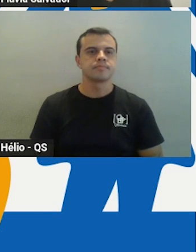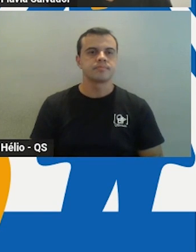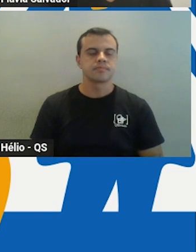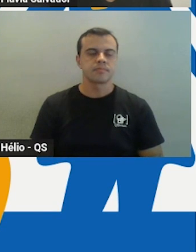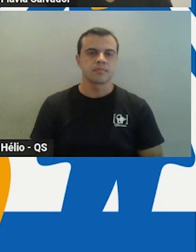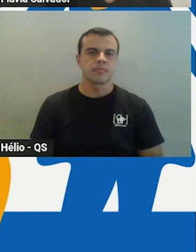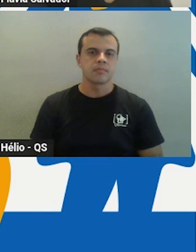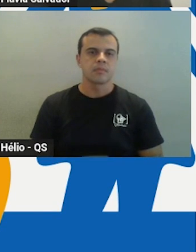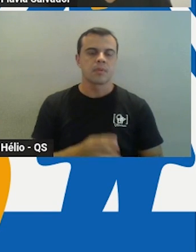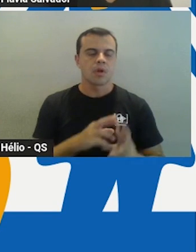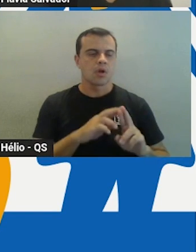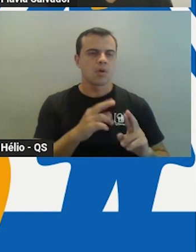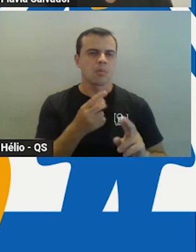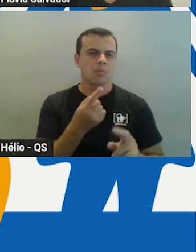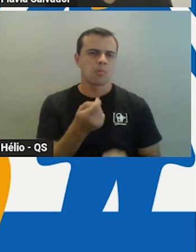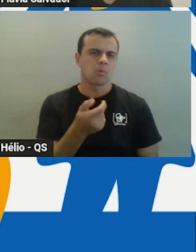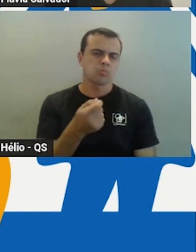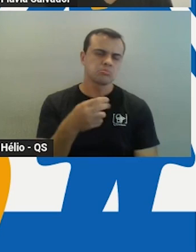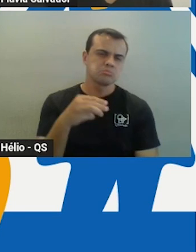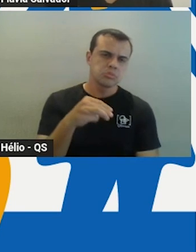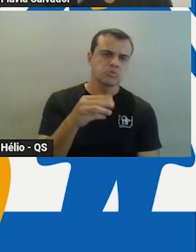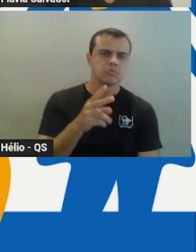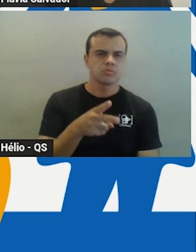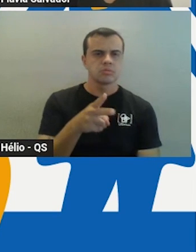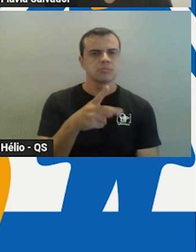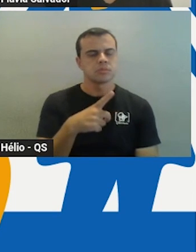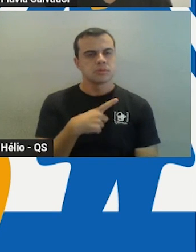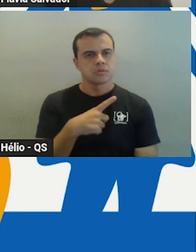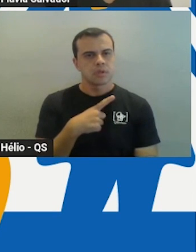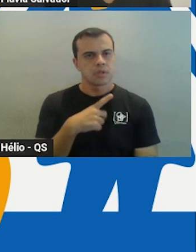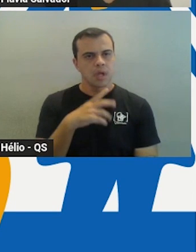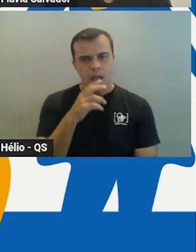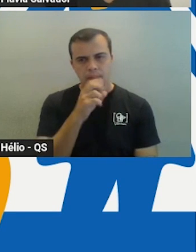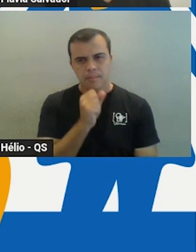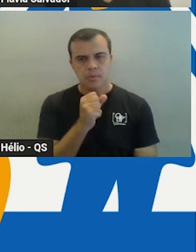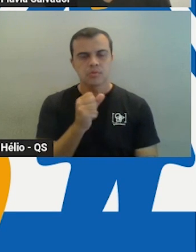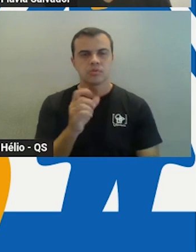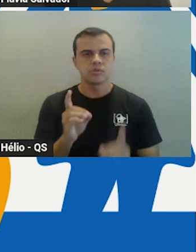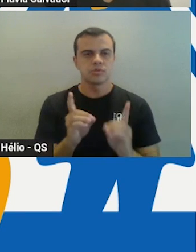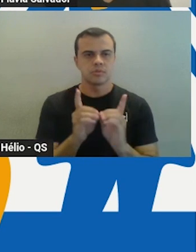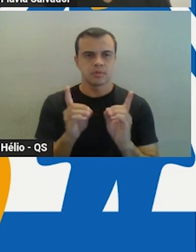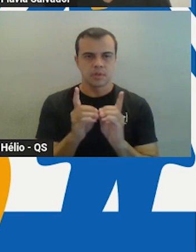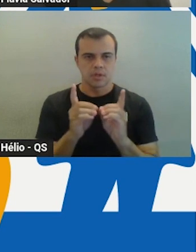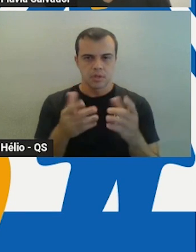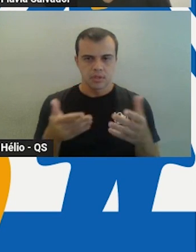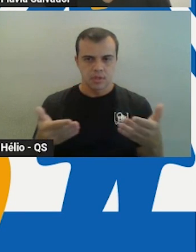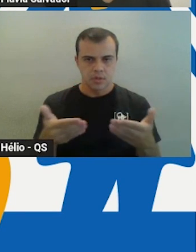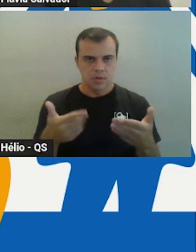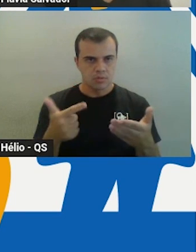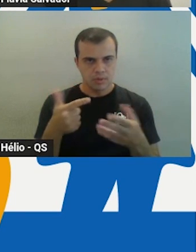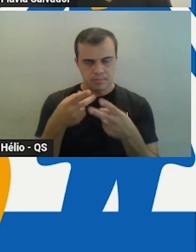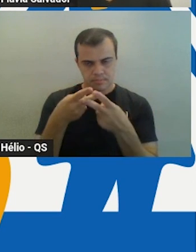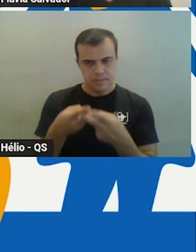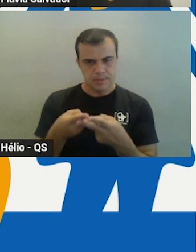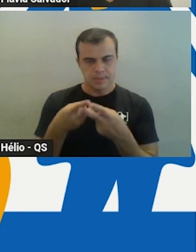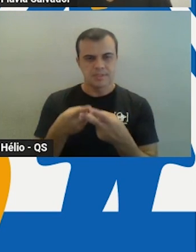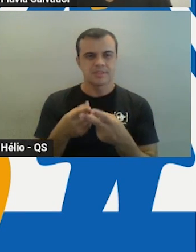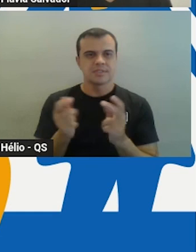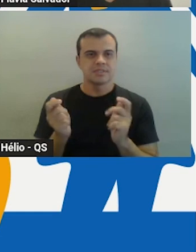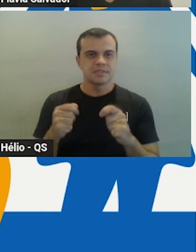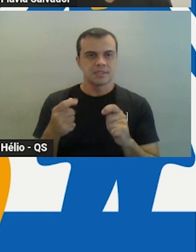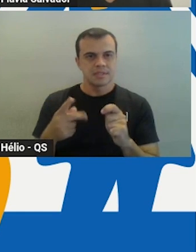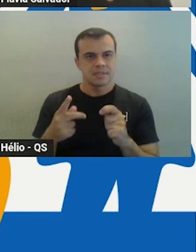São rodadas de poucos minutos, né? Sempre, para ser rápido, ser dinâmico, e até porque criança também não tem paciência. Aqui,